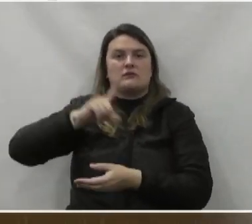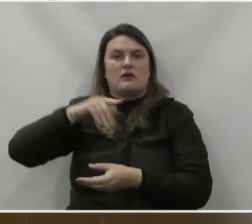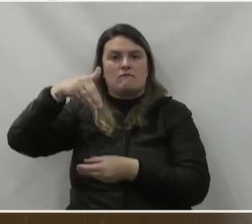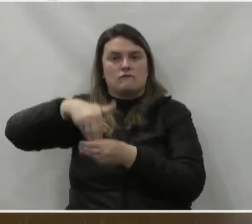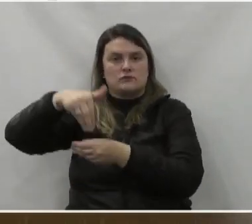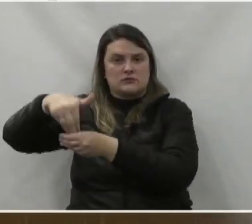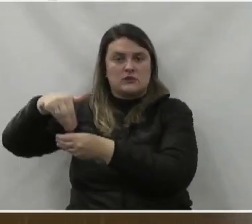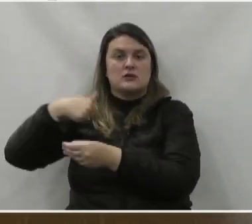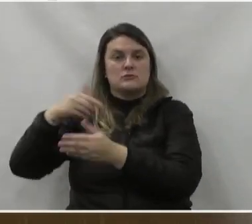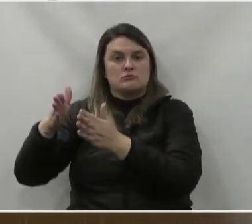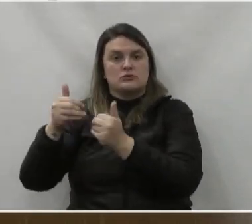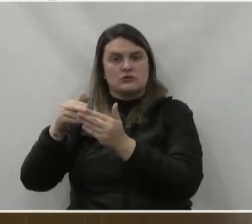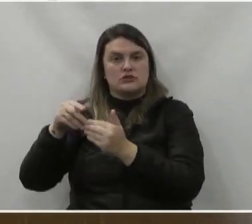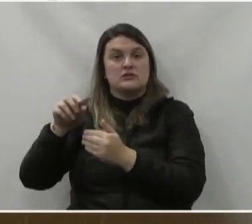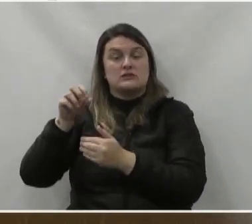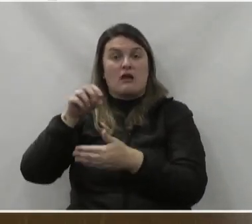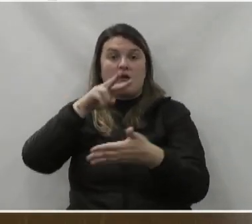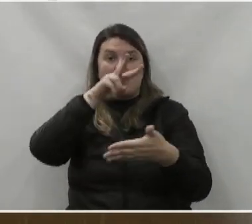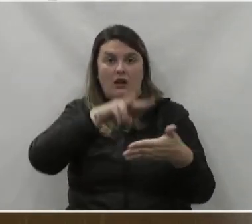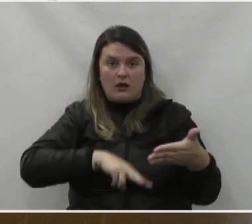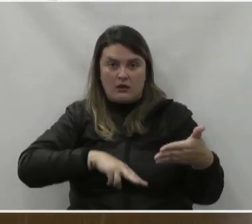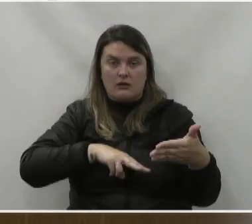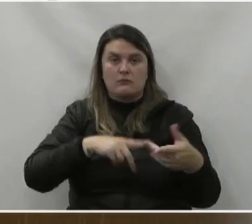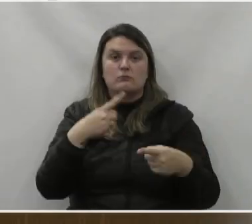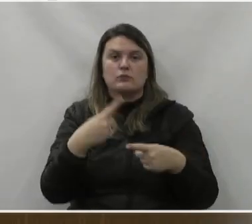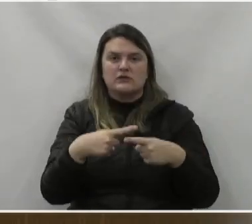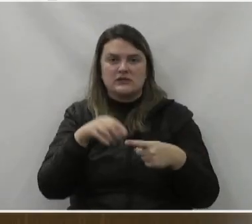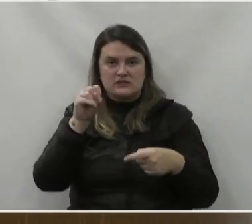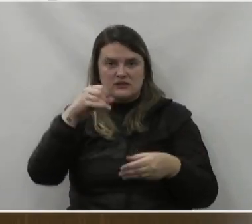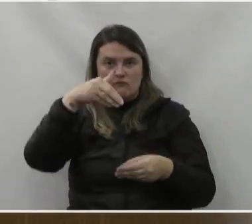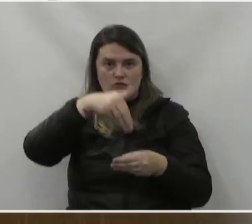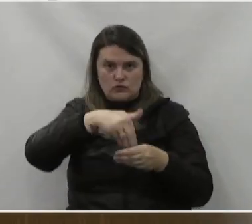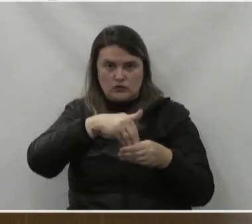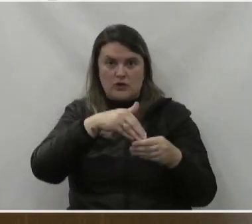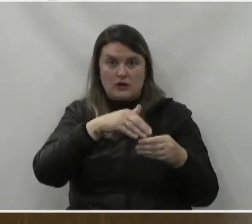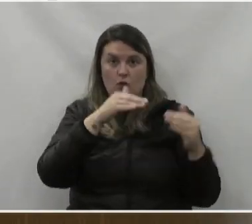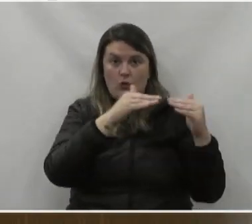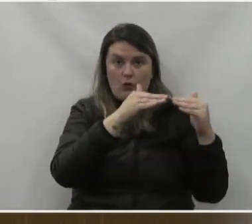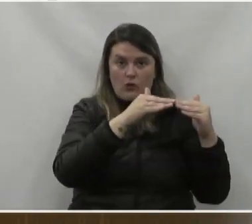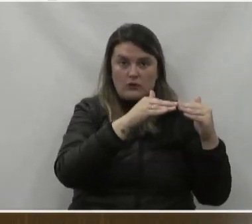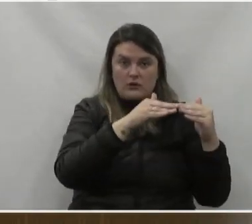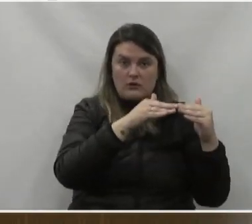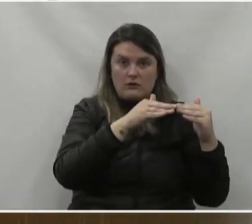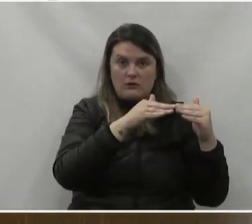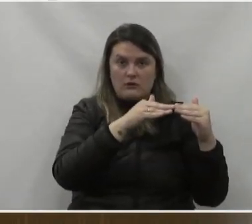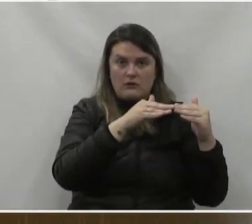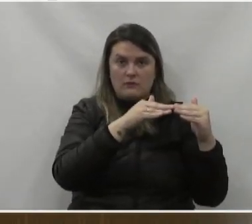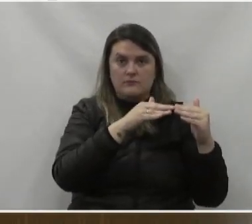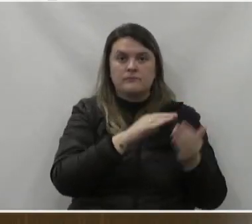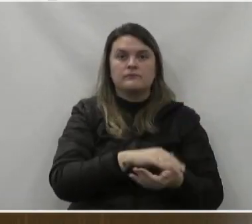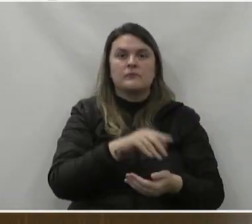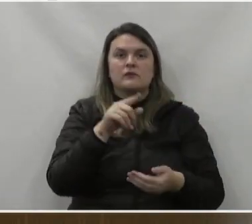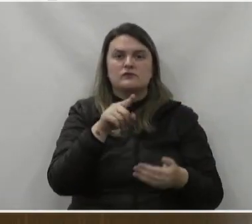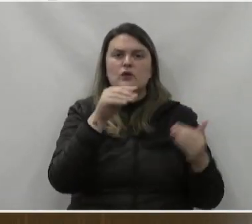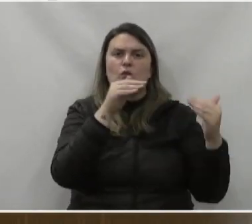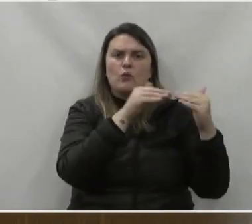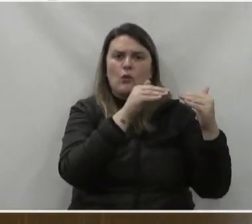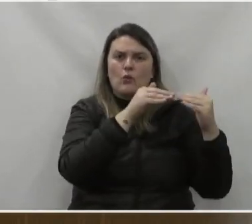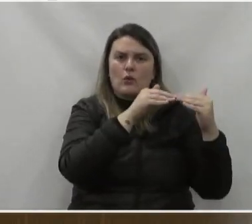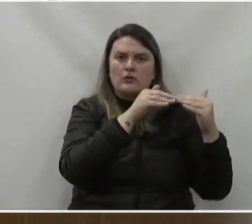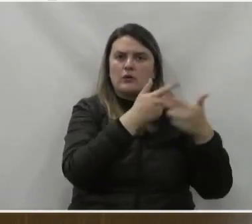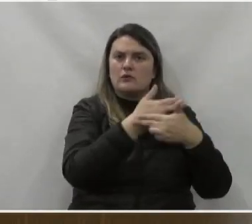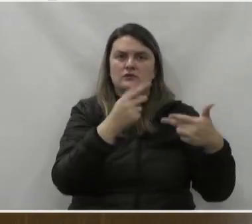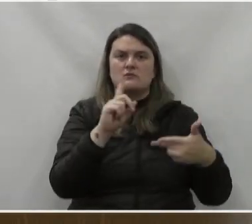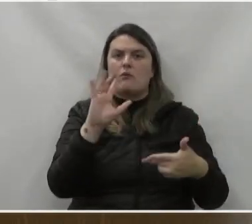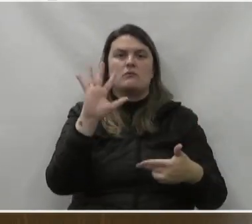a vocês, né, que possam analisar, porque se vocês votarem favoráveis, vocês vão estar, né, concordando com um ato que não